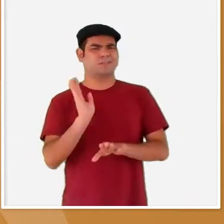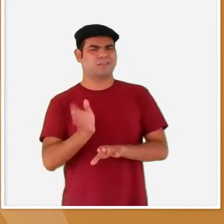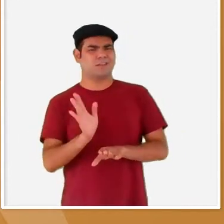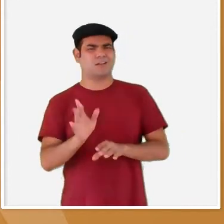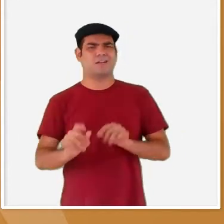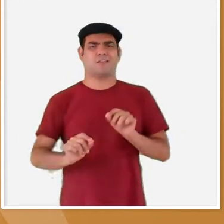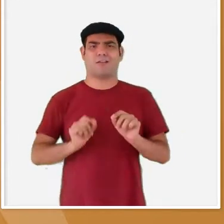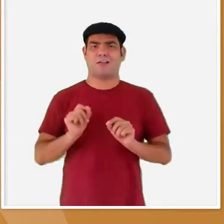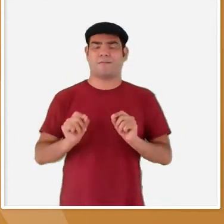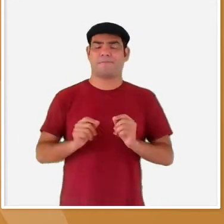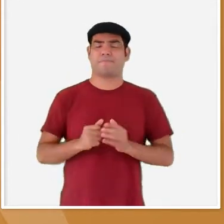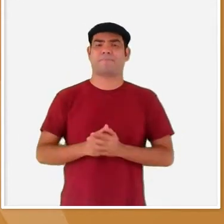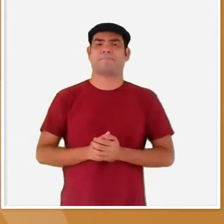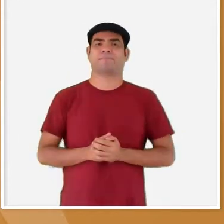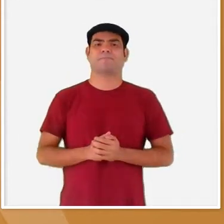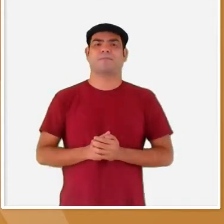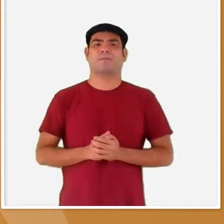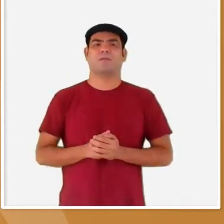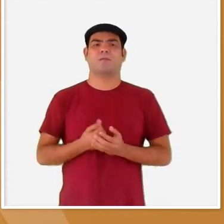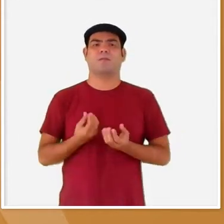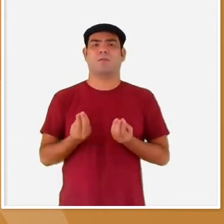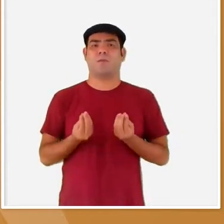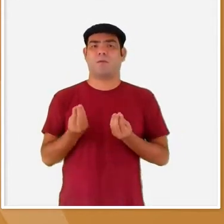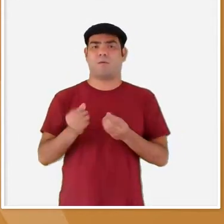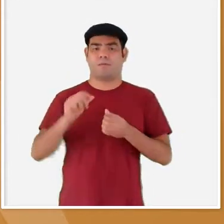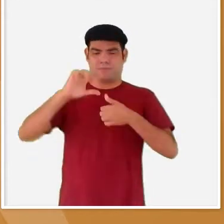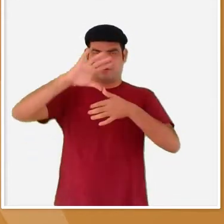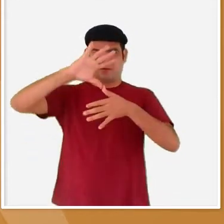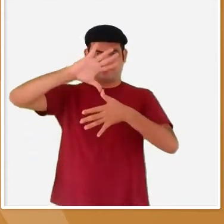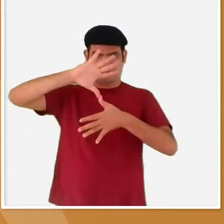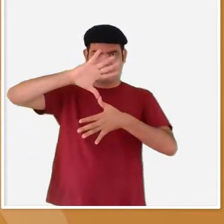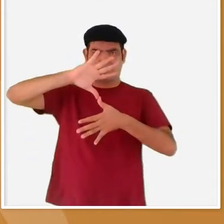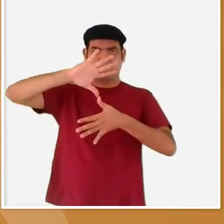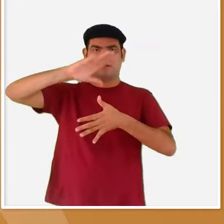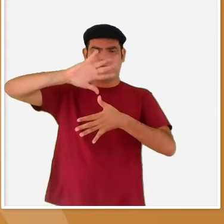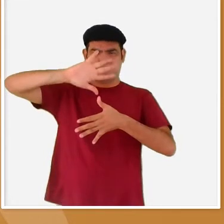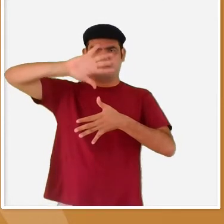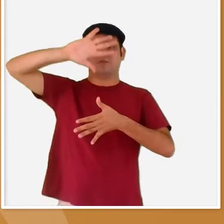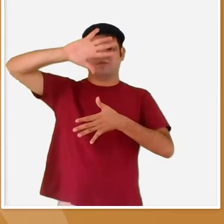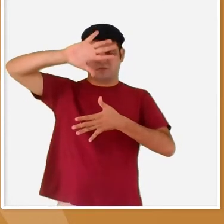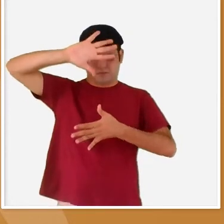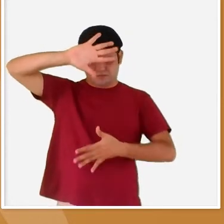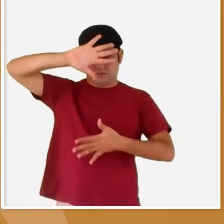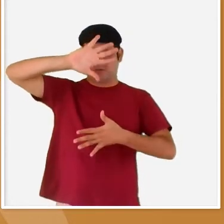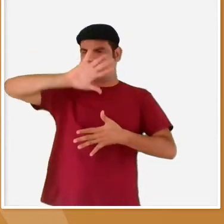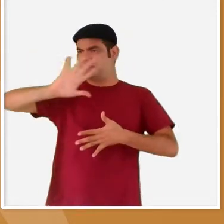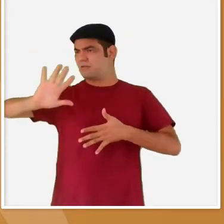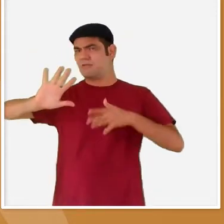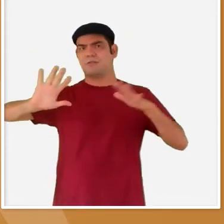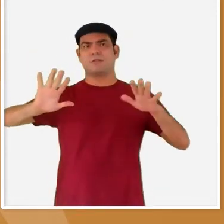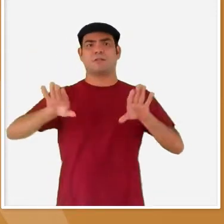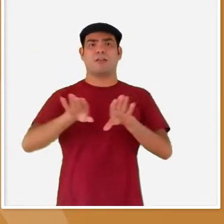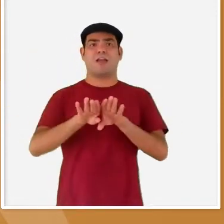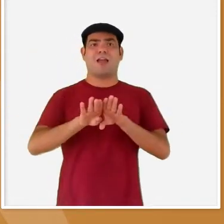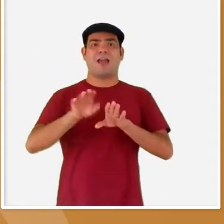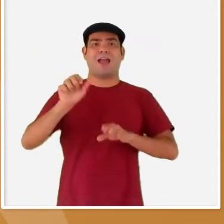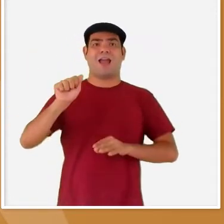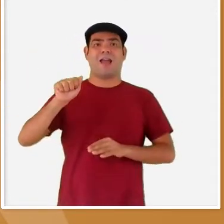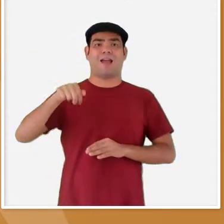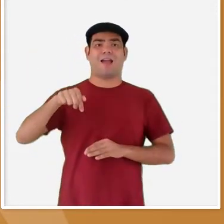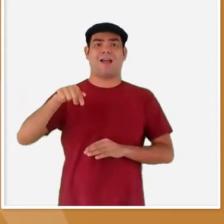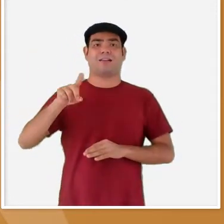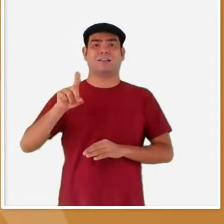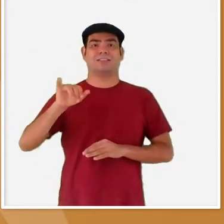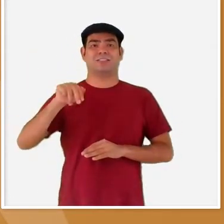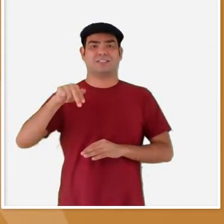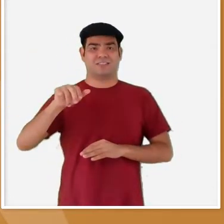a divisão dessa América, né, em América Andina. Vamos ver a imagem, né? Nós tivemos aí a América Andina. Quem